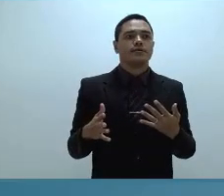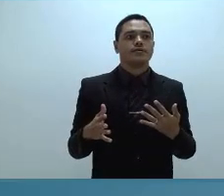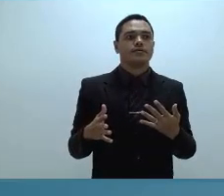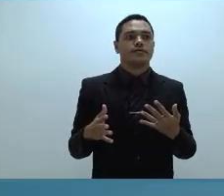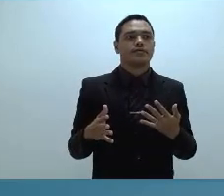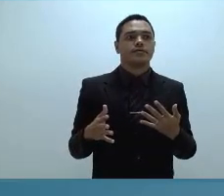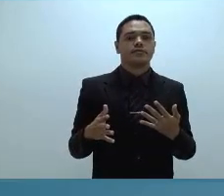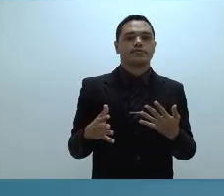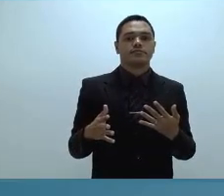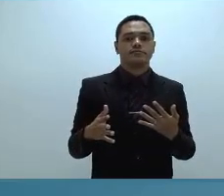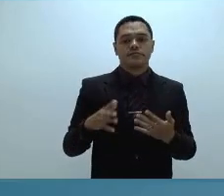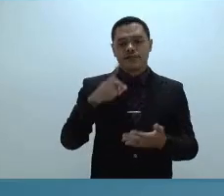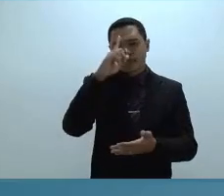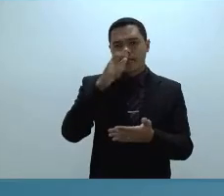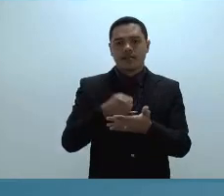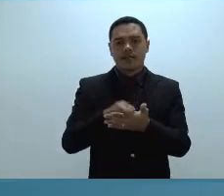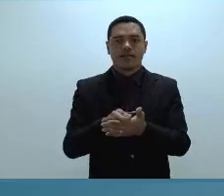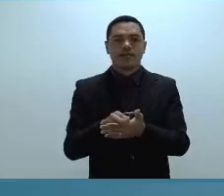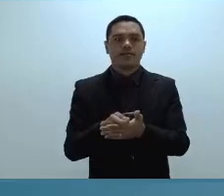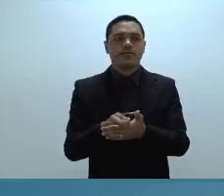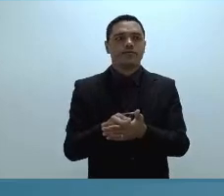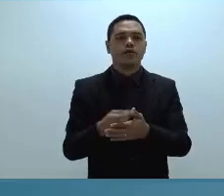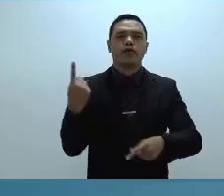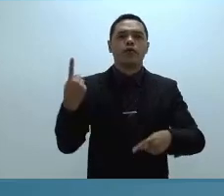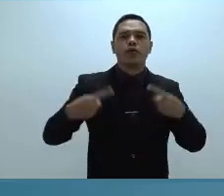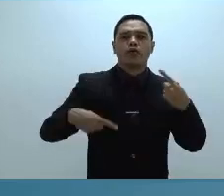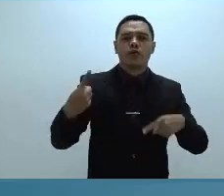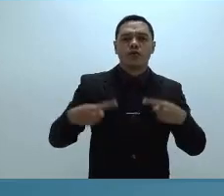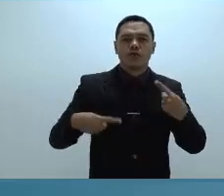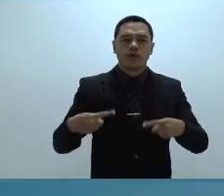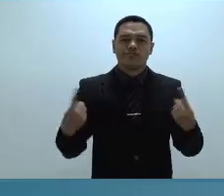no conflito de, conflito de competência